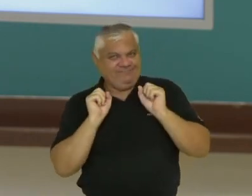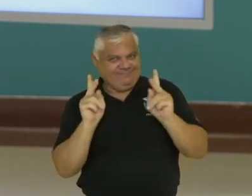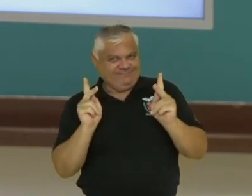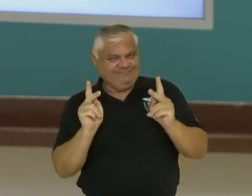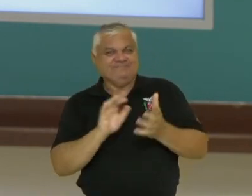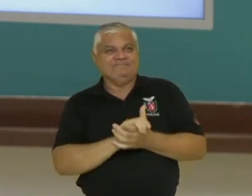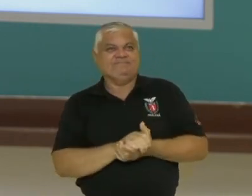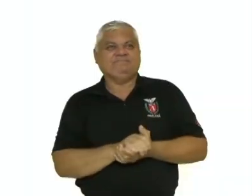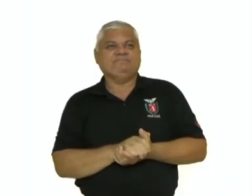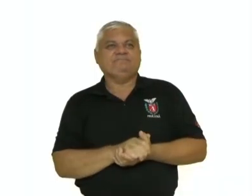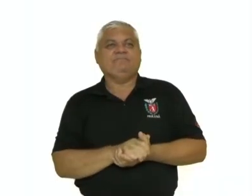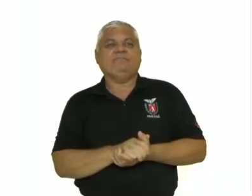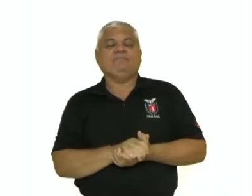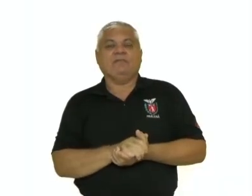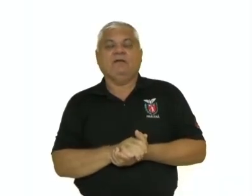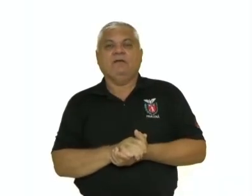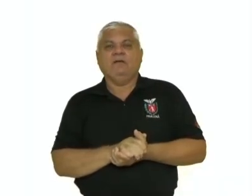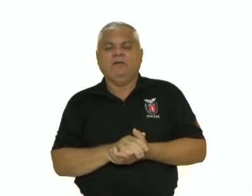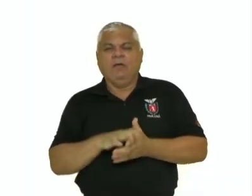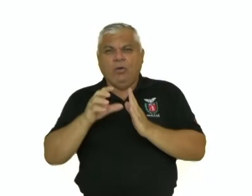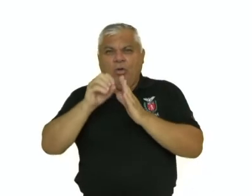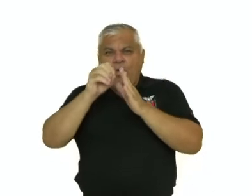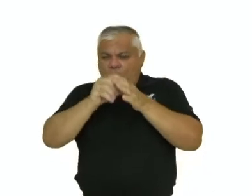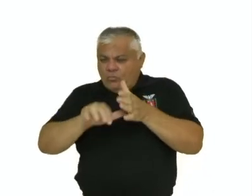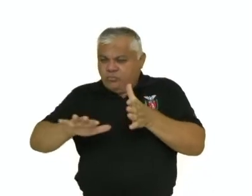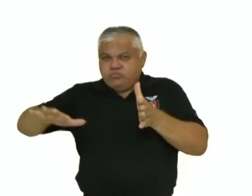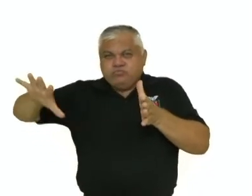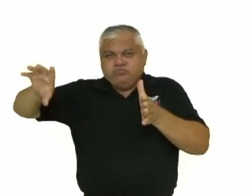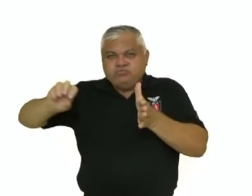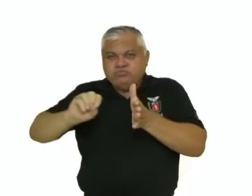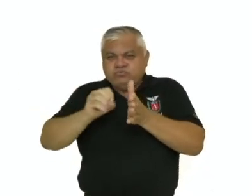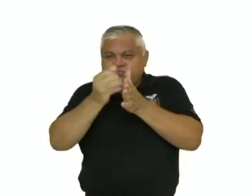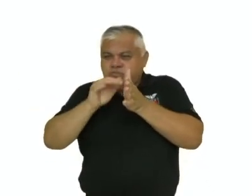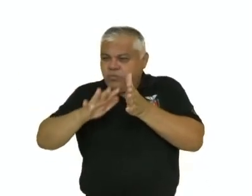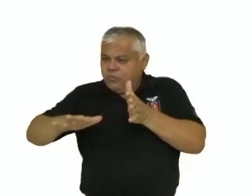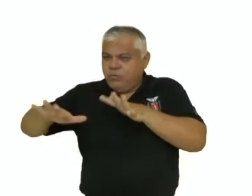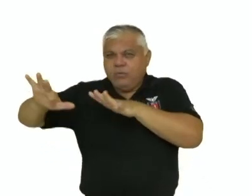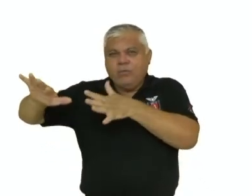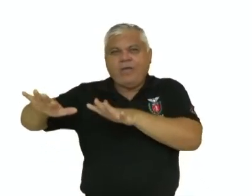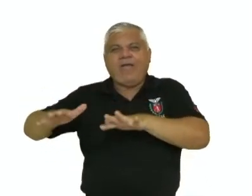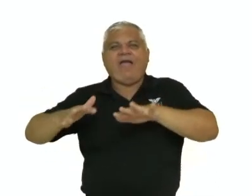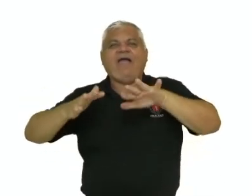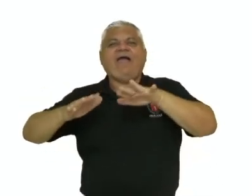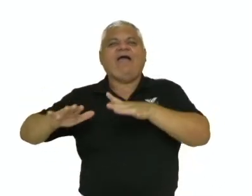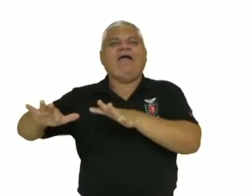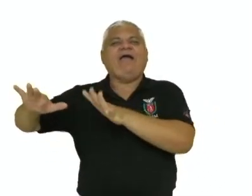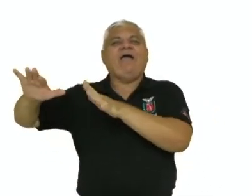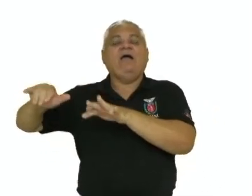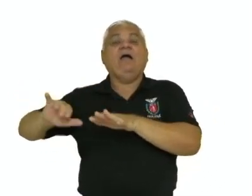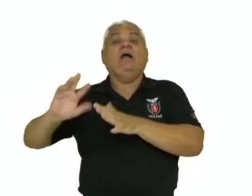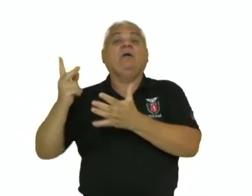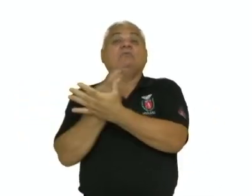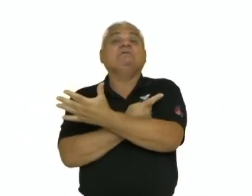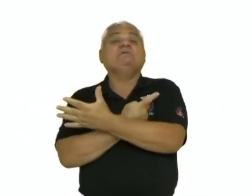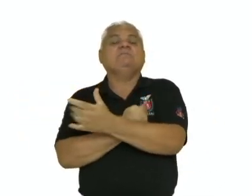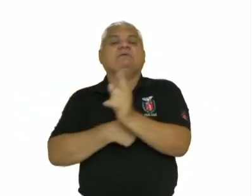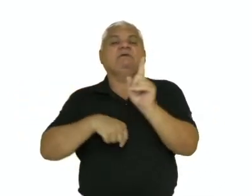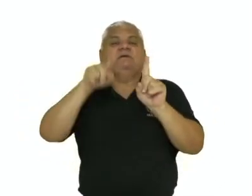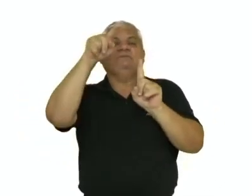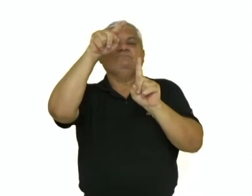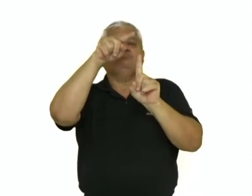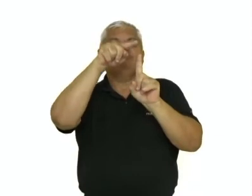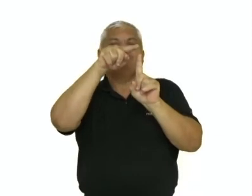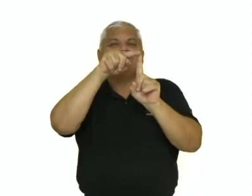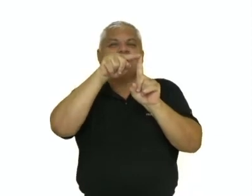Então vamos dar uma olhada. A formação dos oceanos só se tornou possível quando a temperatura da superfície do